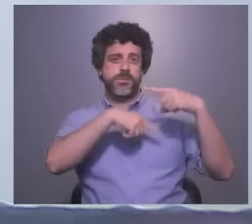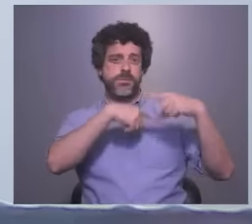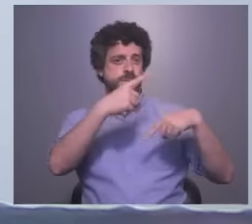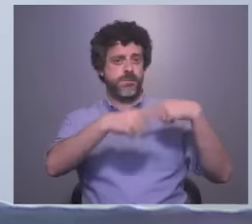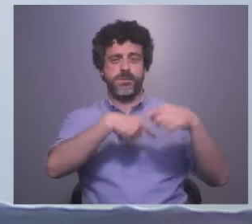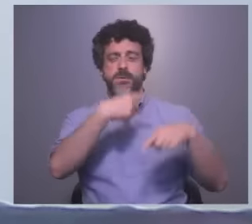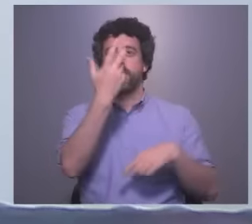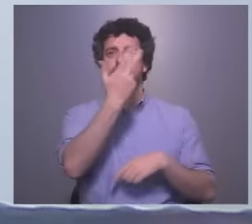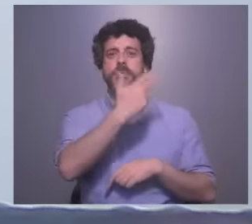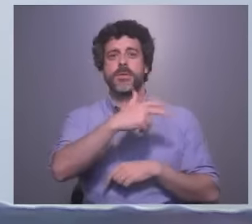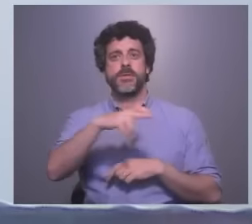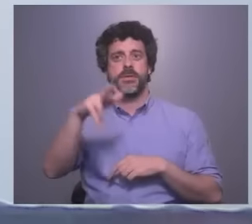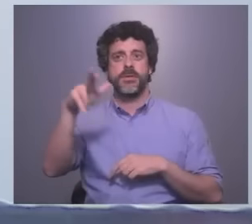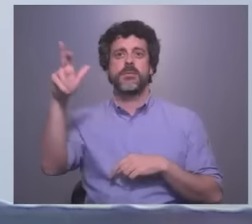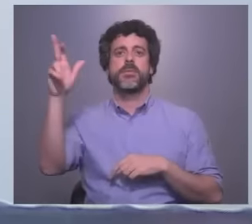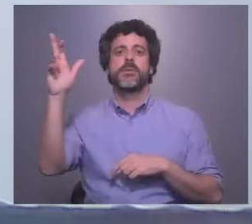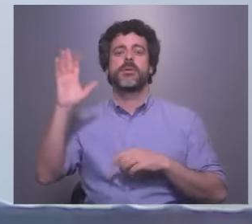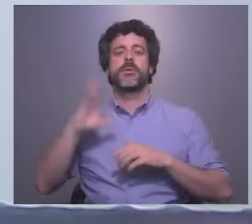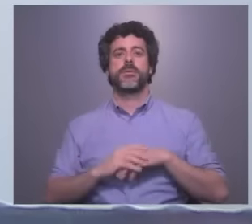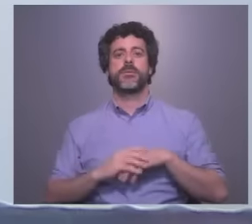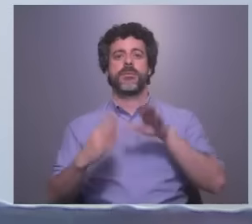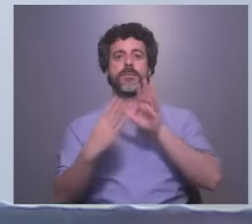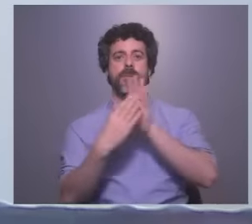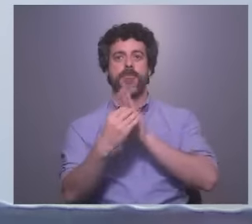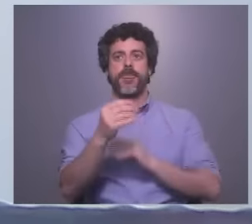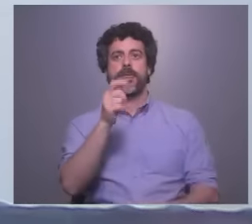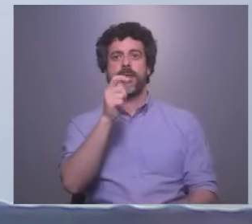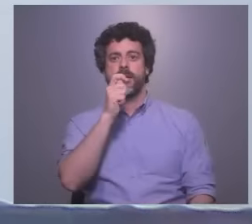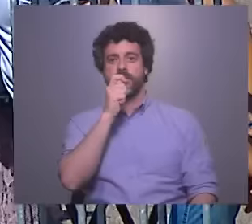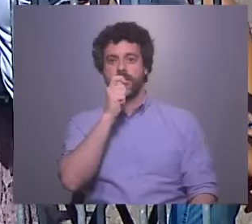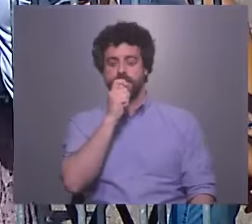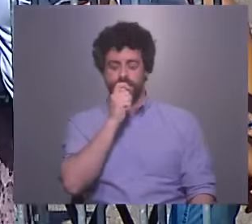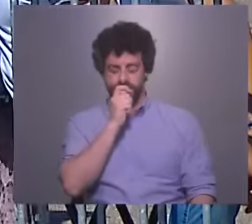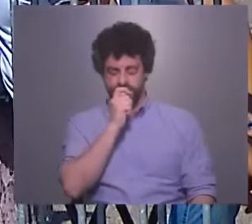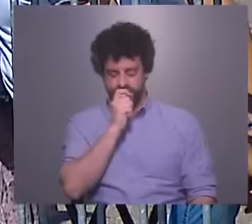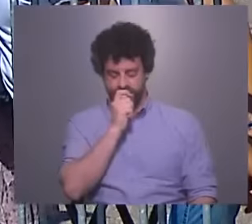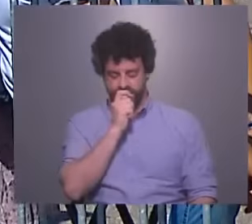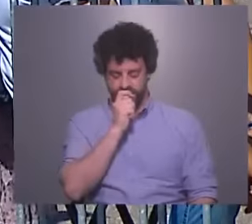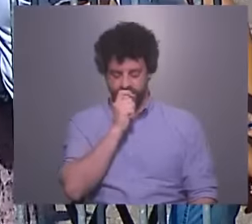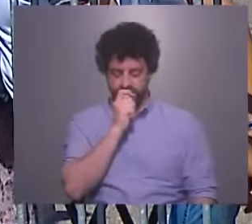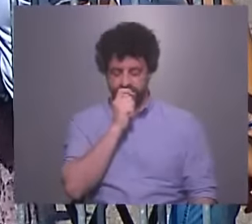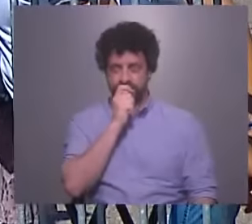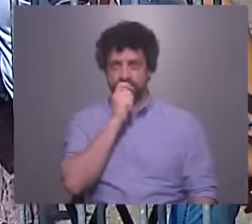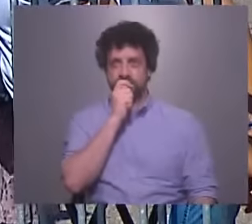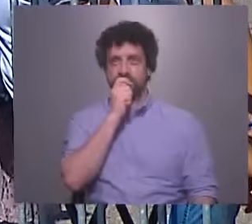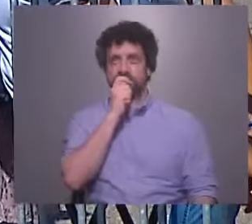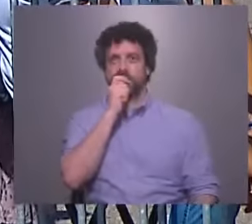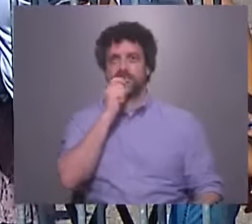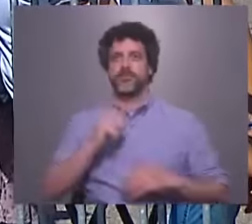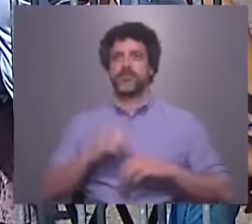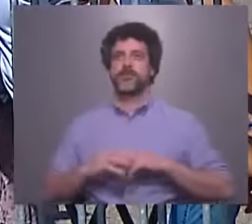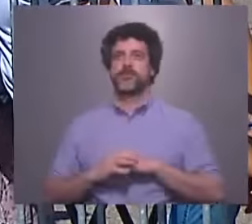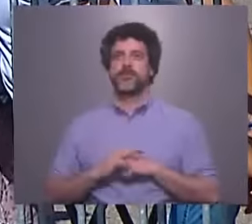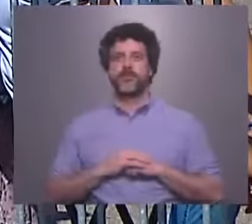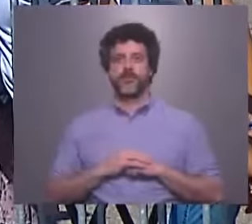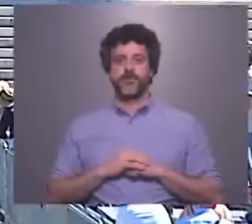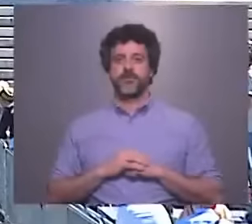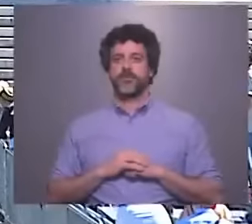Senhor Jesus Cristo, vosso Filho, que é Deus, e convosco vive e reina na unidade do Espírito